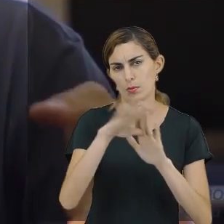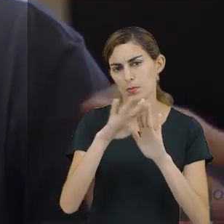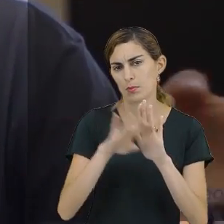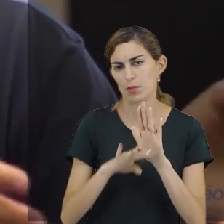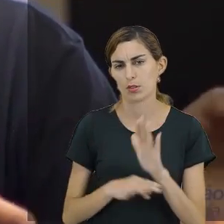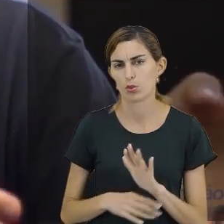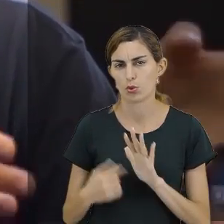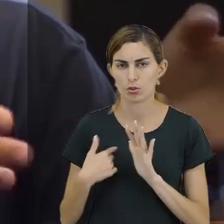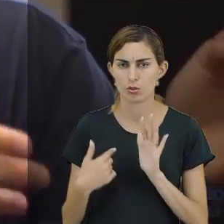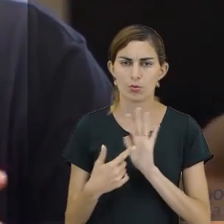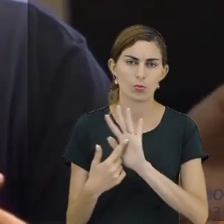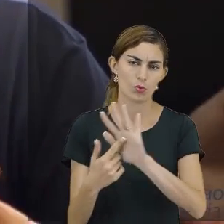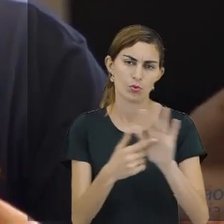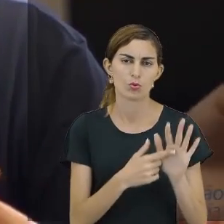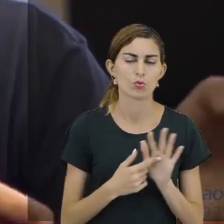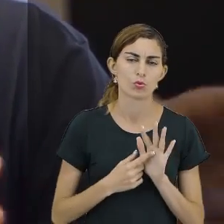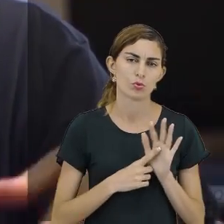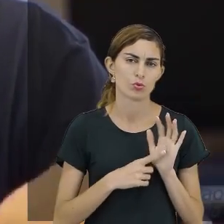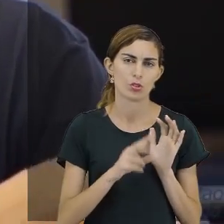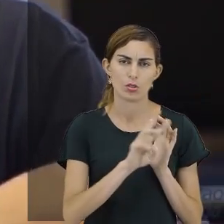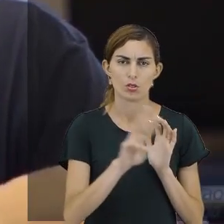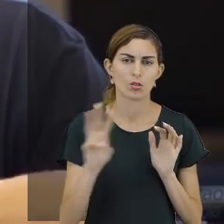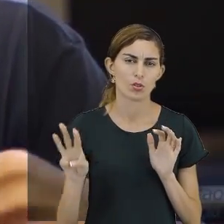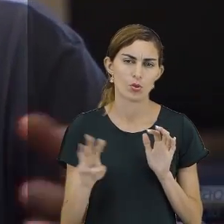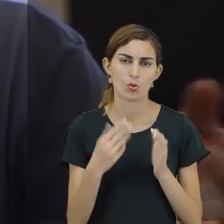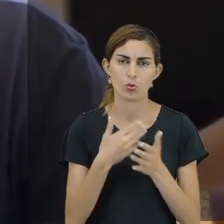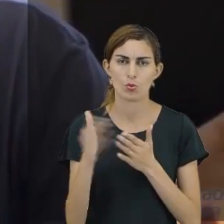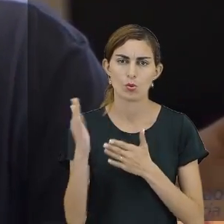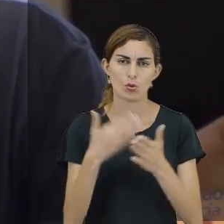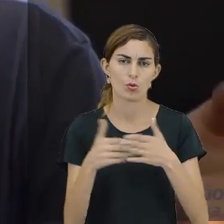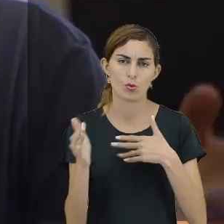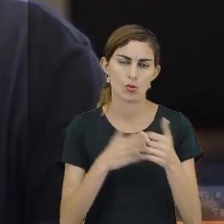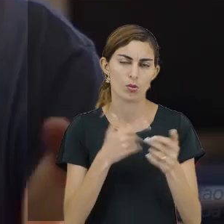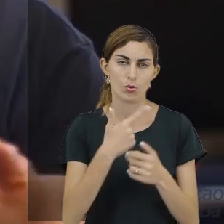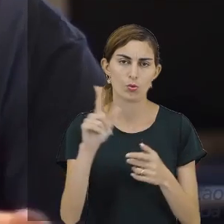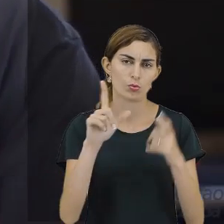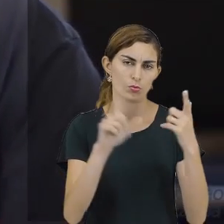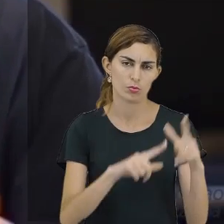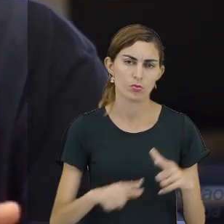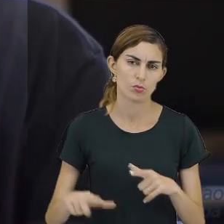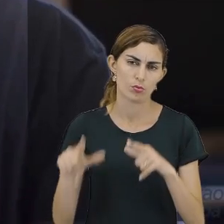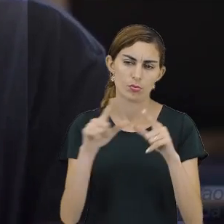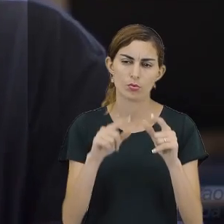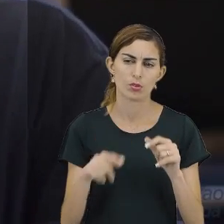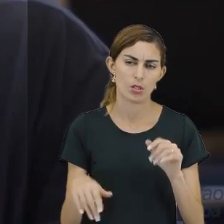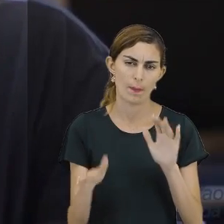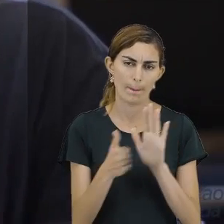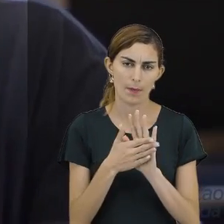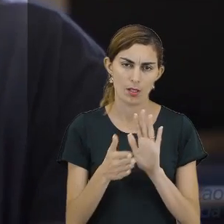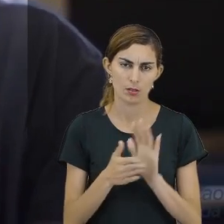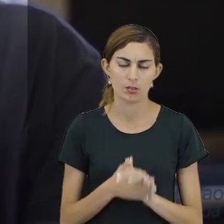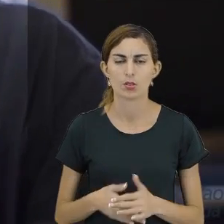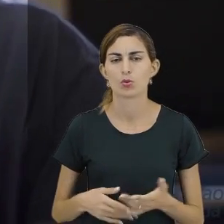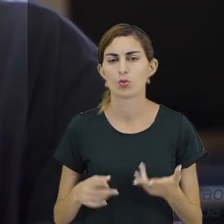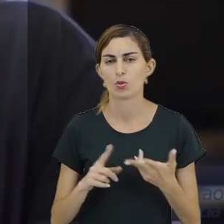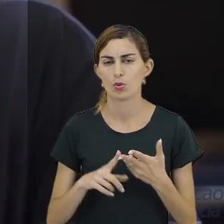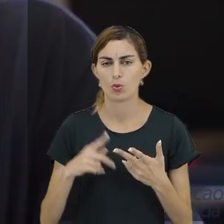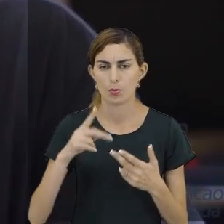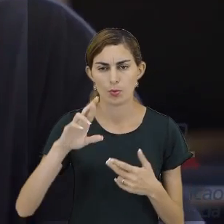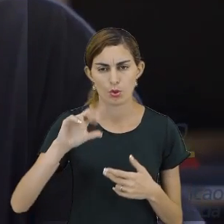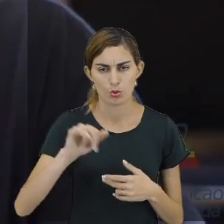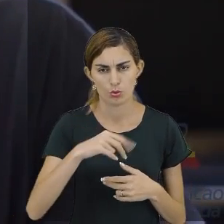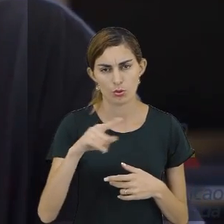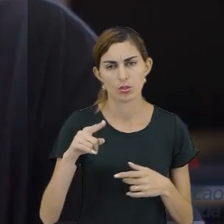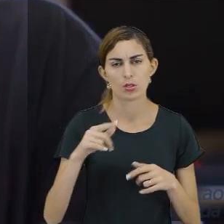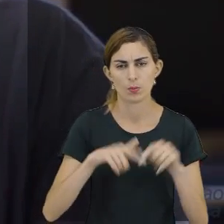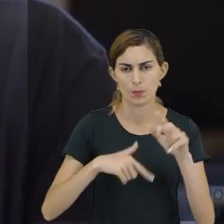os padrões que eu mostrei, seja no site da AbraWeb ou em algum outro lugar qualquer em que você possa consultar esses padrões voltados para a